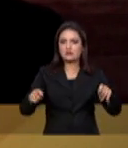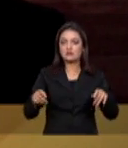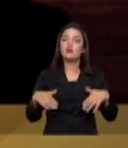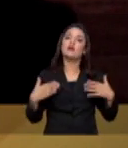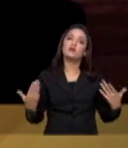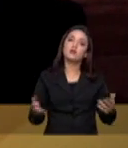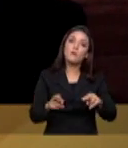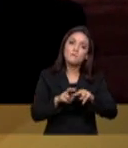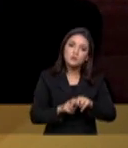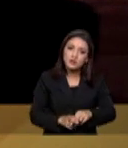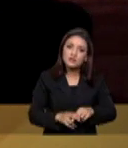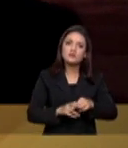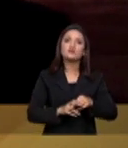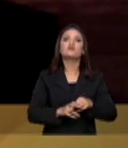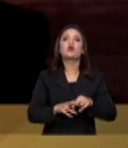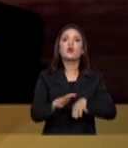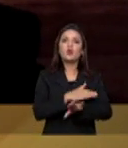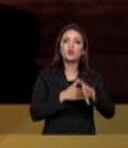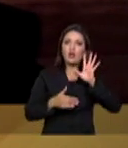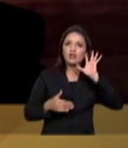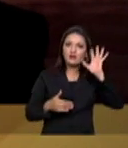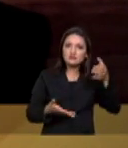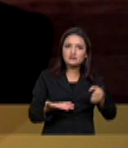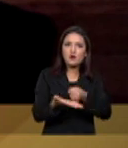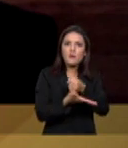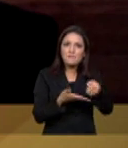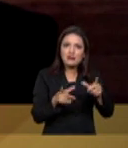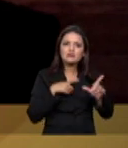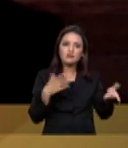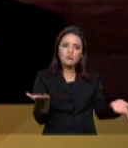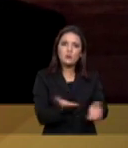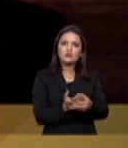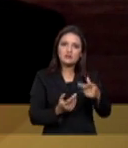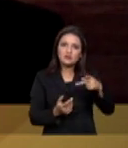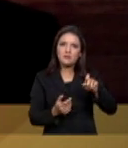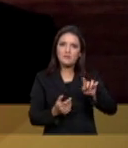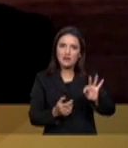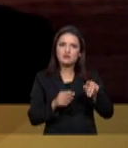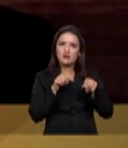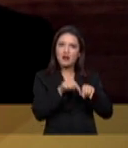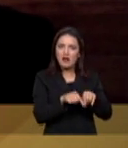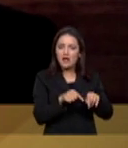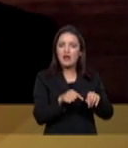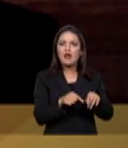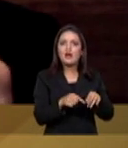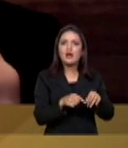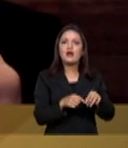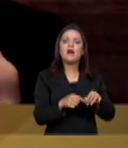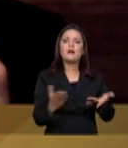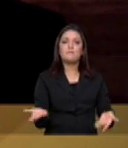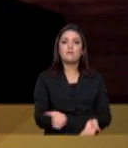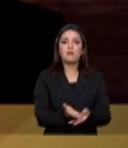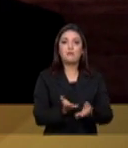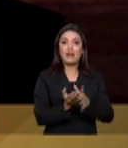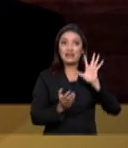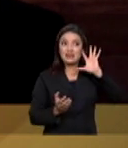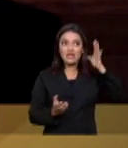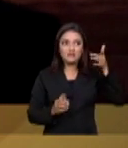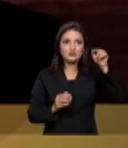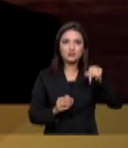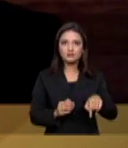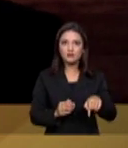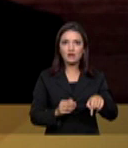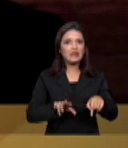fundamentos adotados pela corte não se estende de forma out e não se